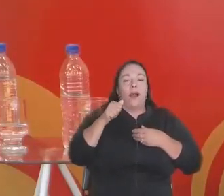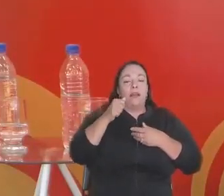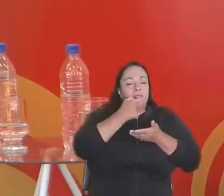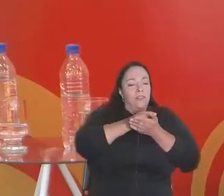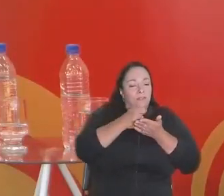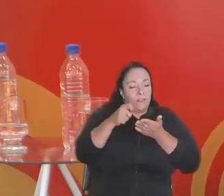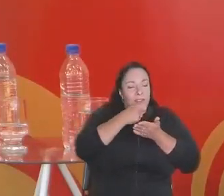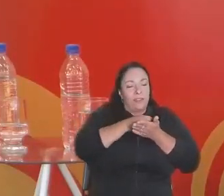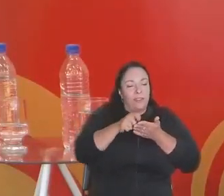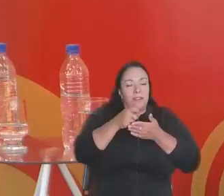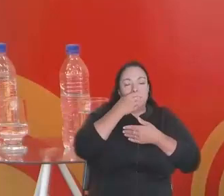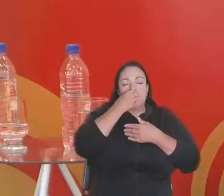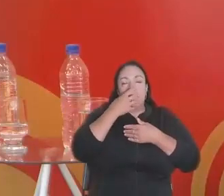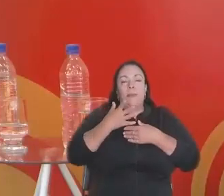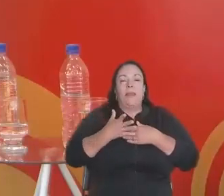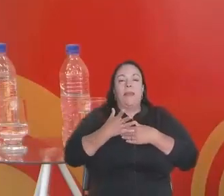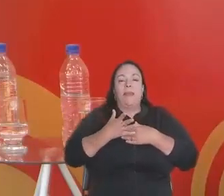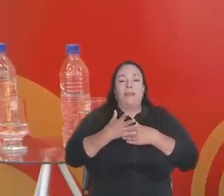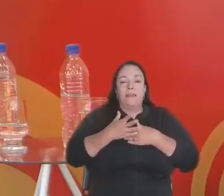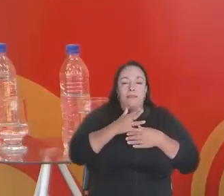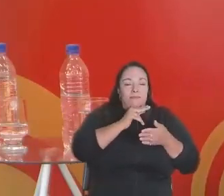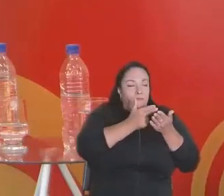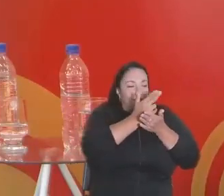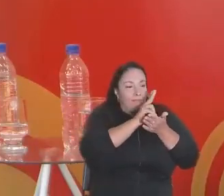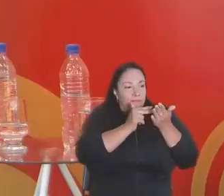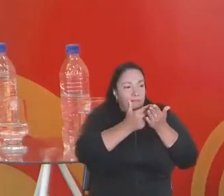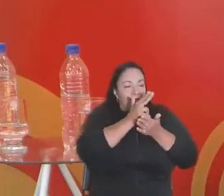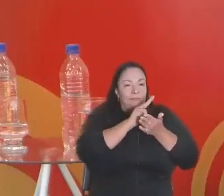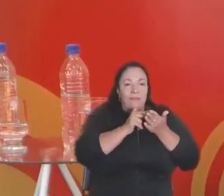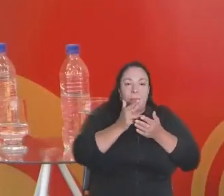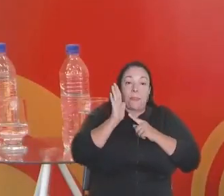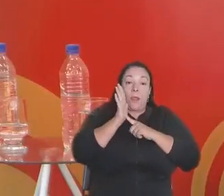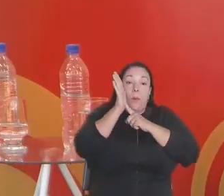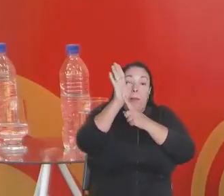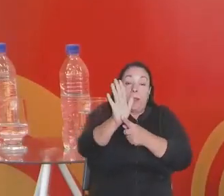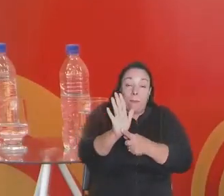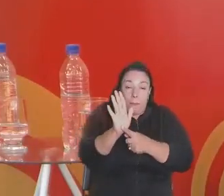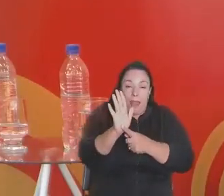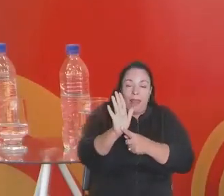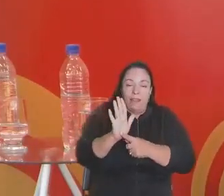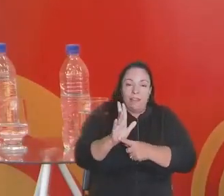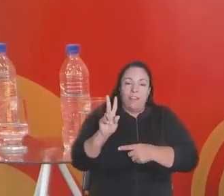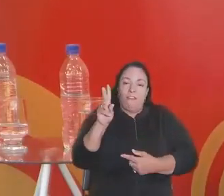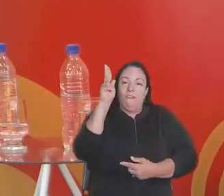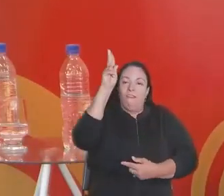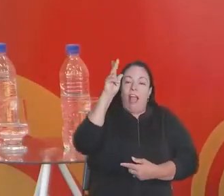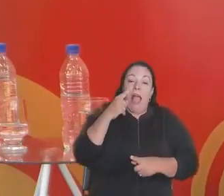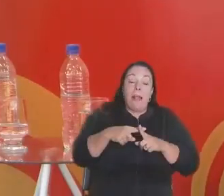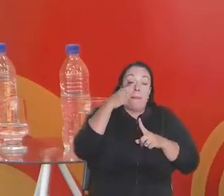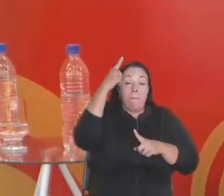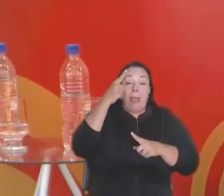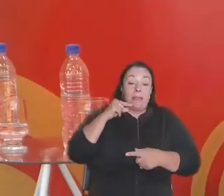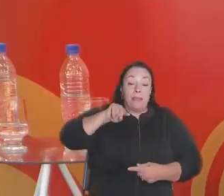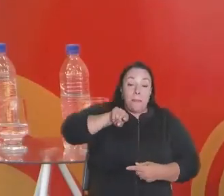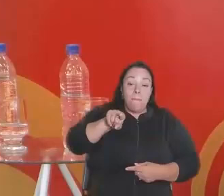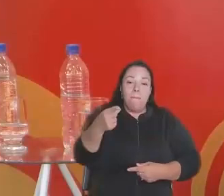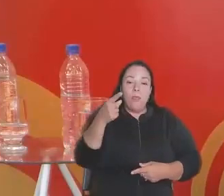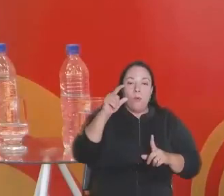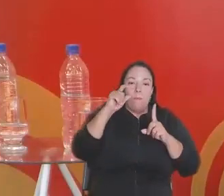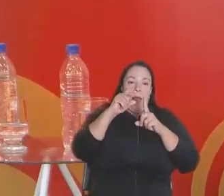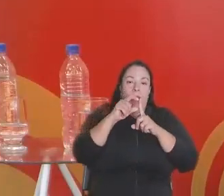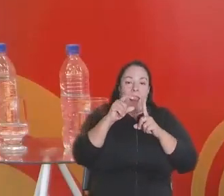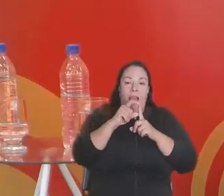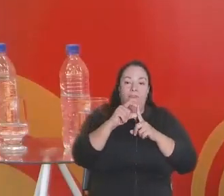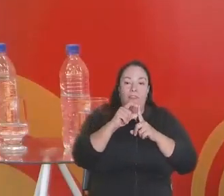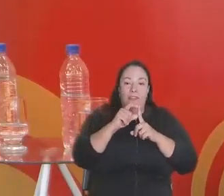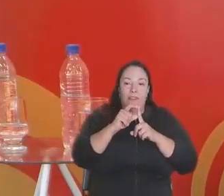descrevendo tão bem através das... Diz que uma imagem vale mais que 1000 palavras, não é? você tem umas ilustrações incríveis para